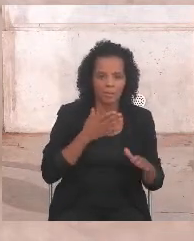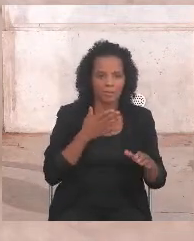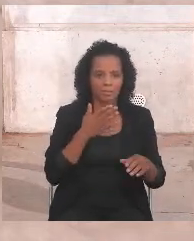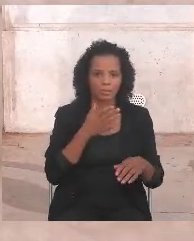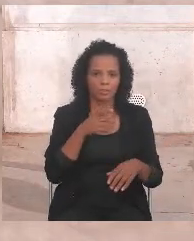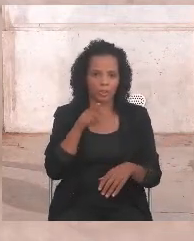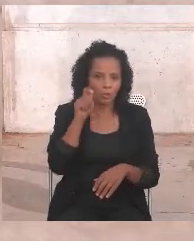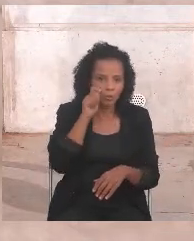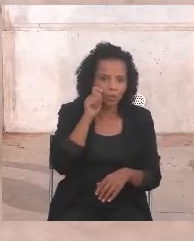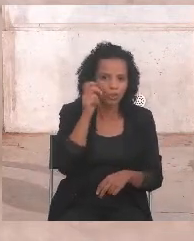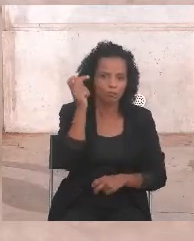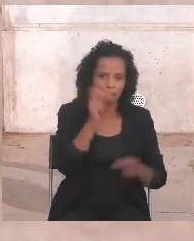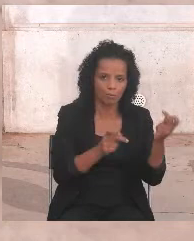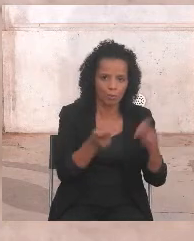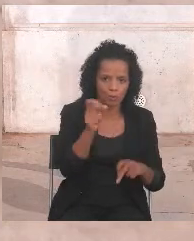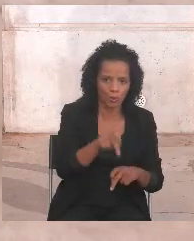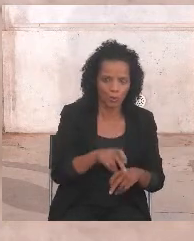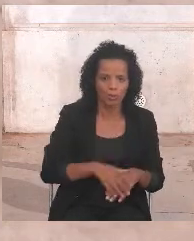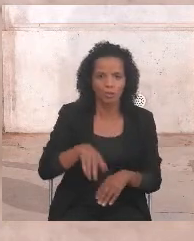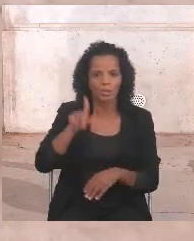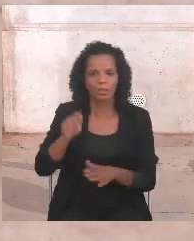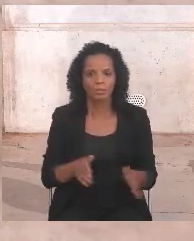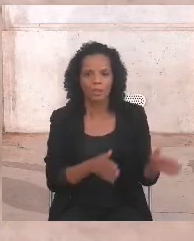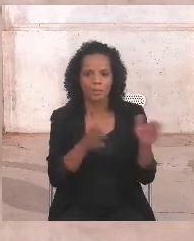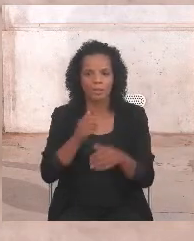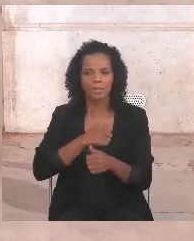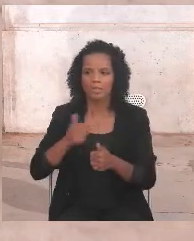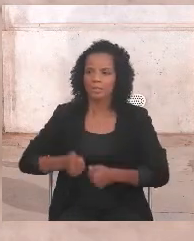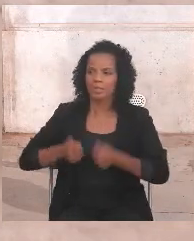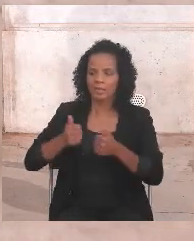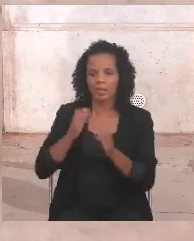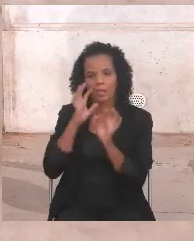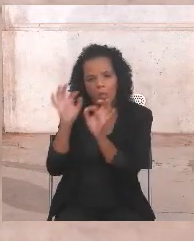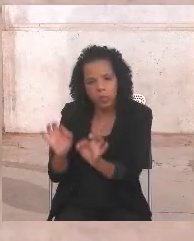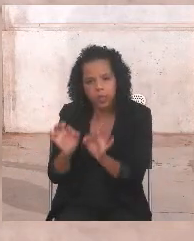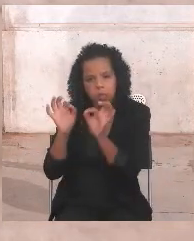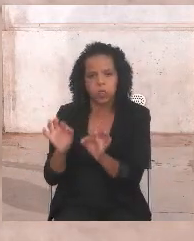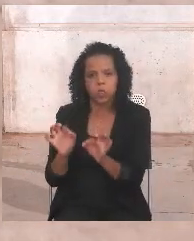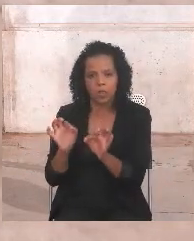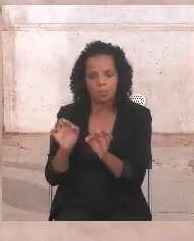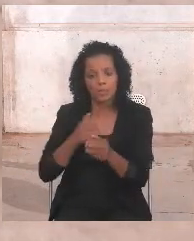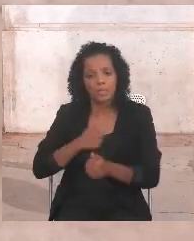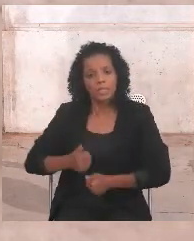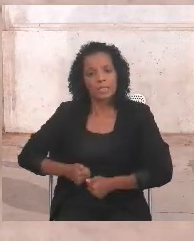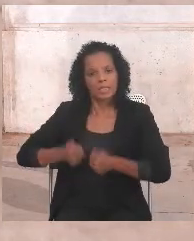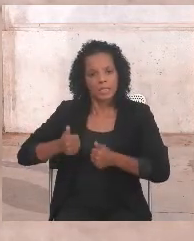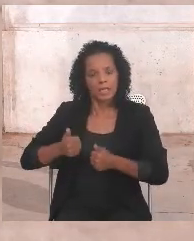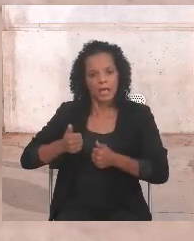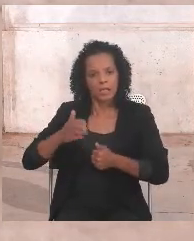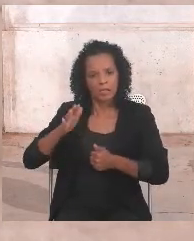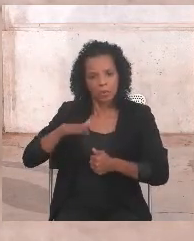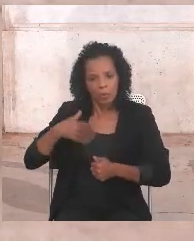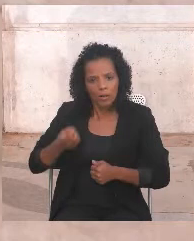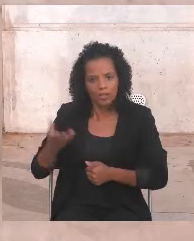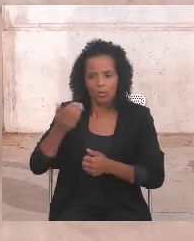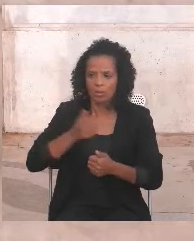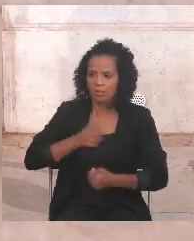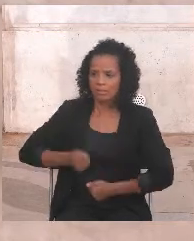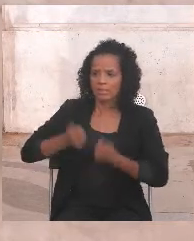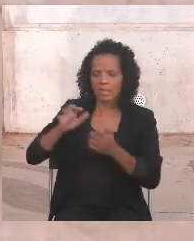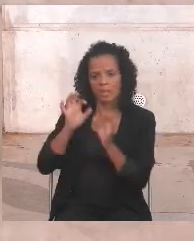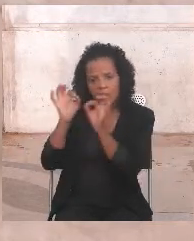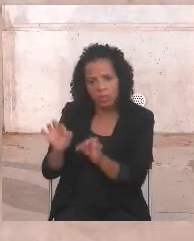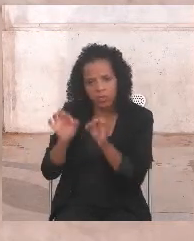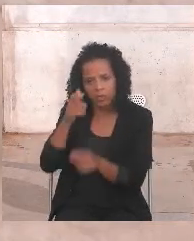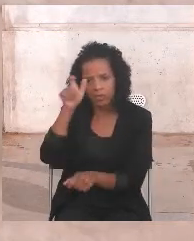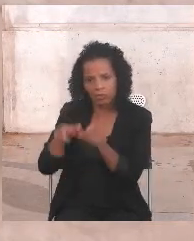do turismo, mas conhecida como a cidade que cuida. A cidade com compaixão. A cidade que